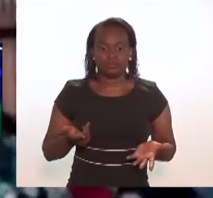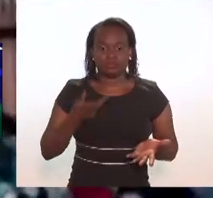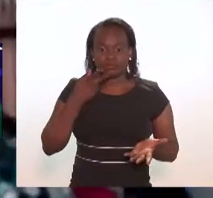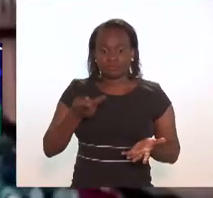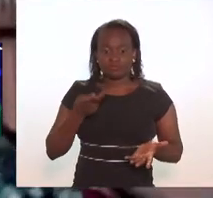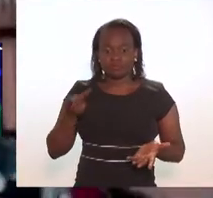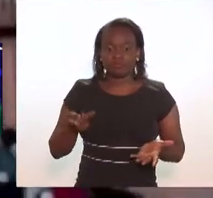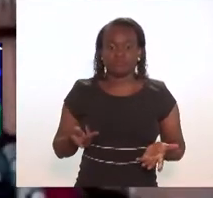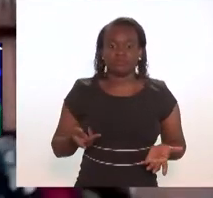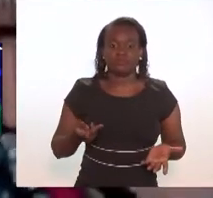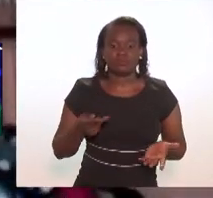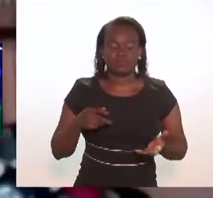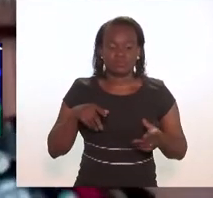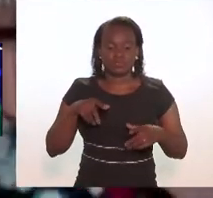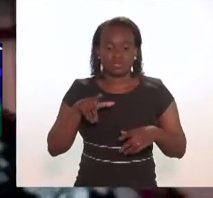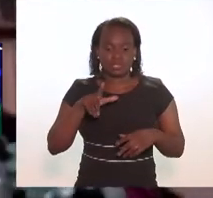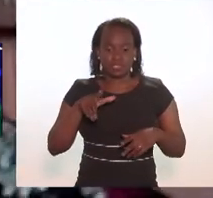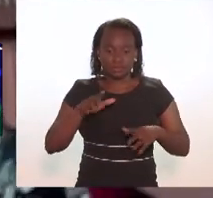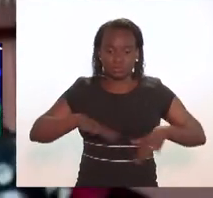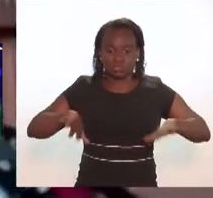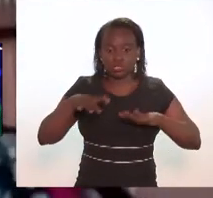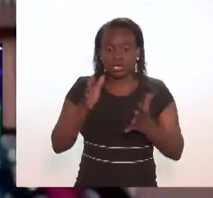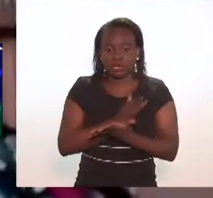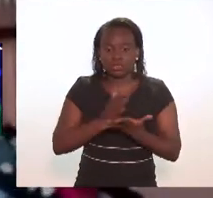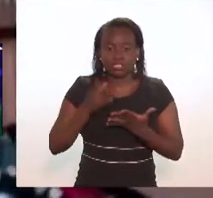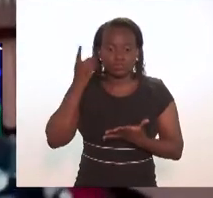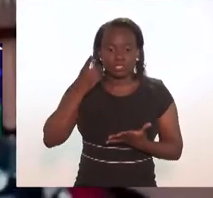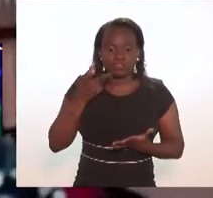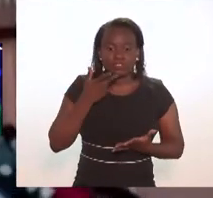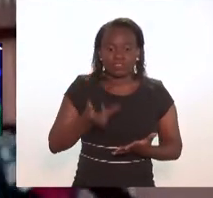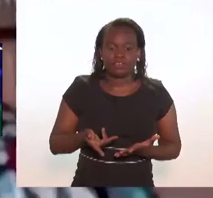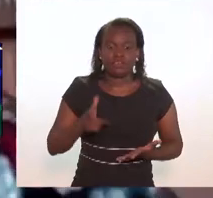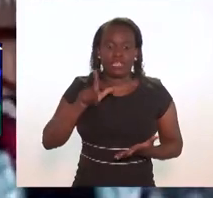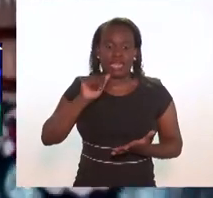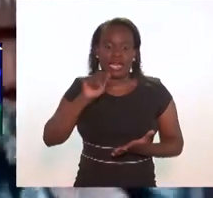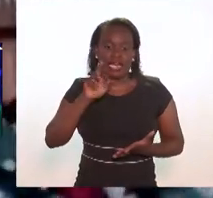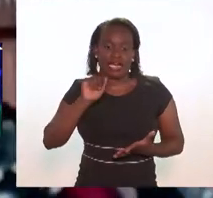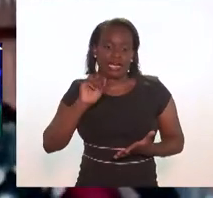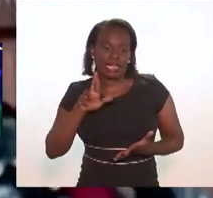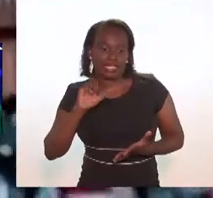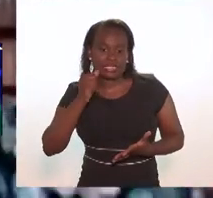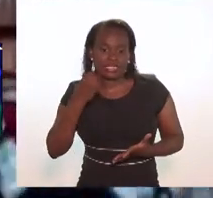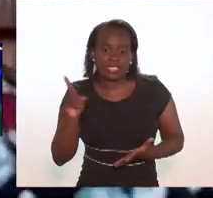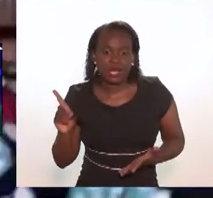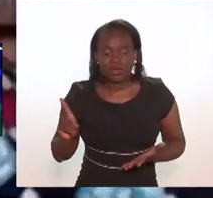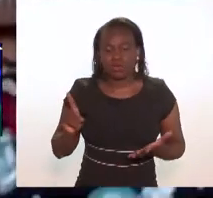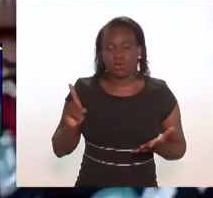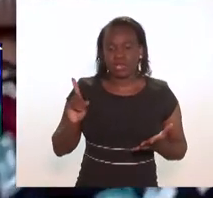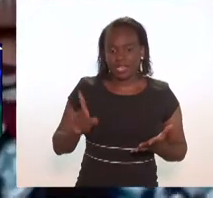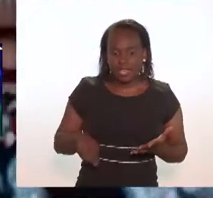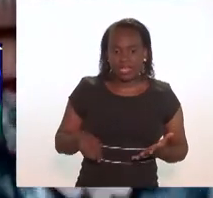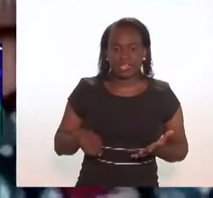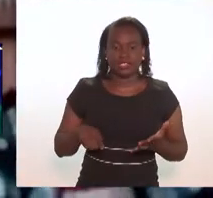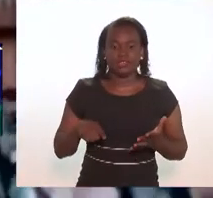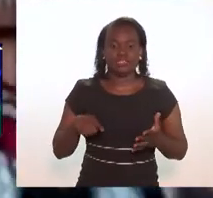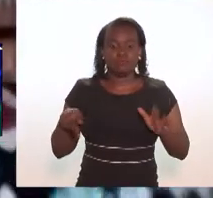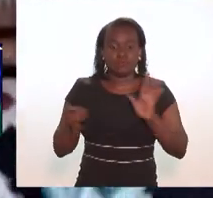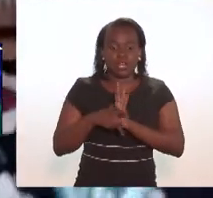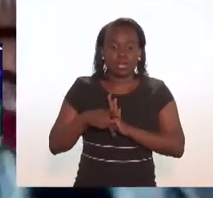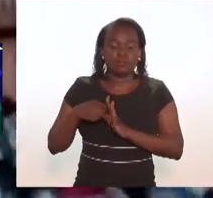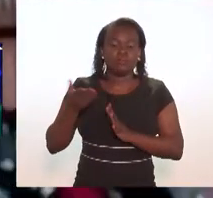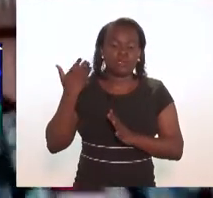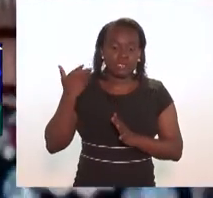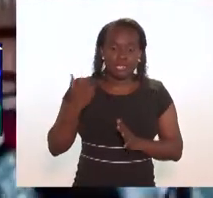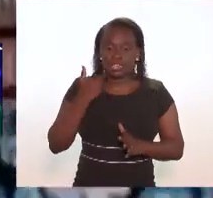fala lacração, e muitos deputados e deputadas aqui falam lacração, lacração é oriundo